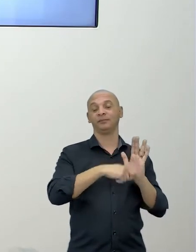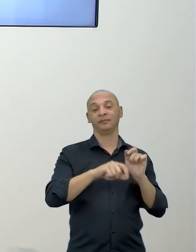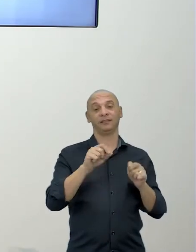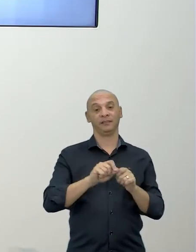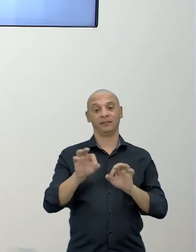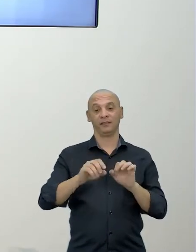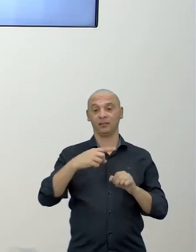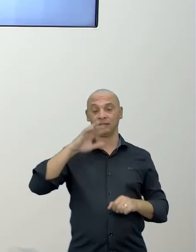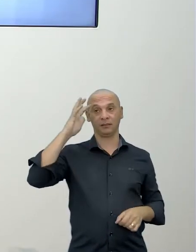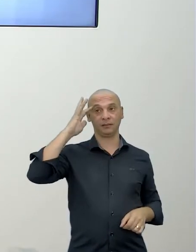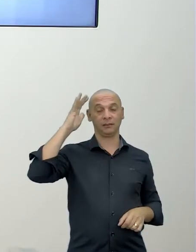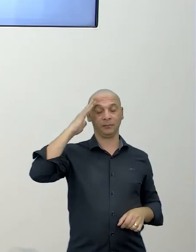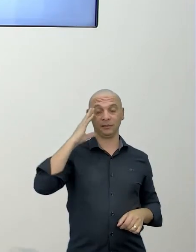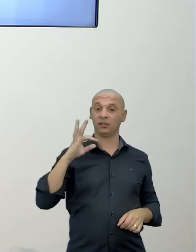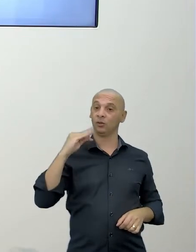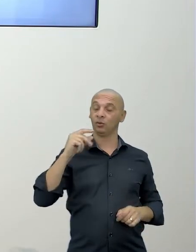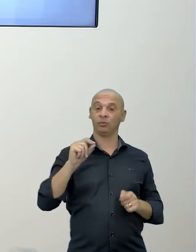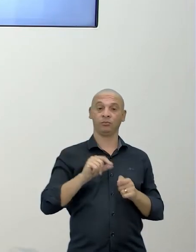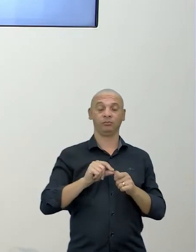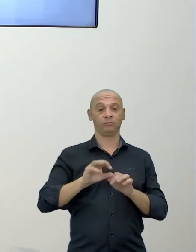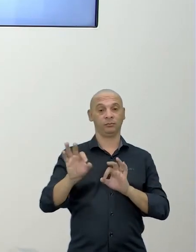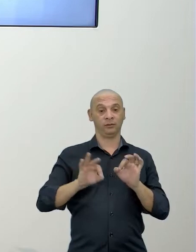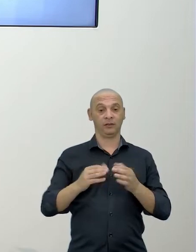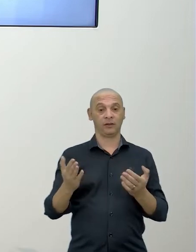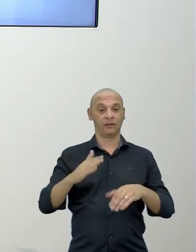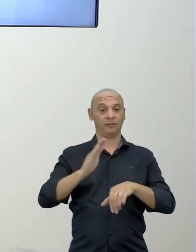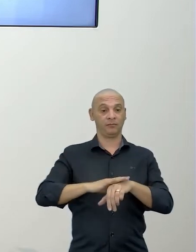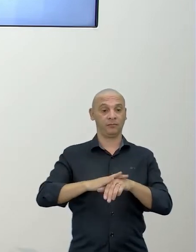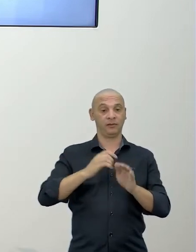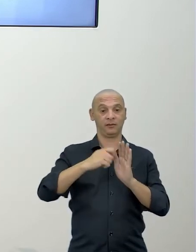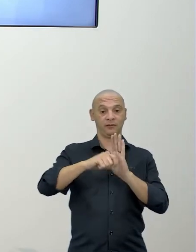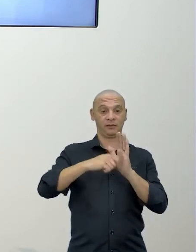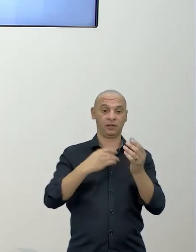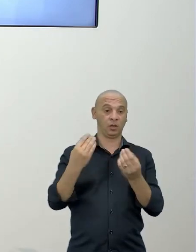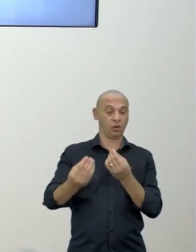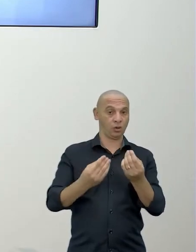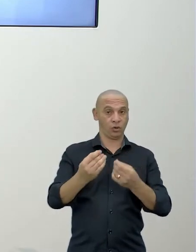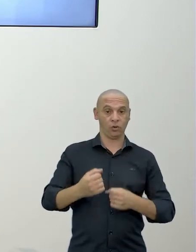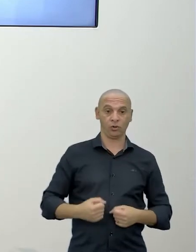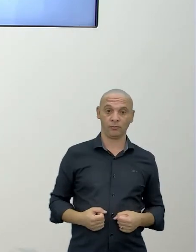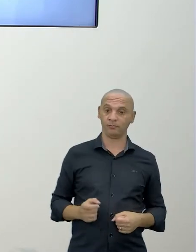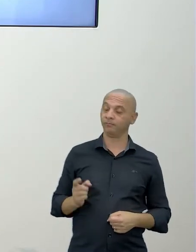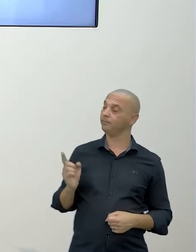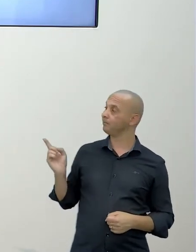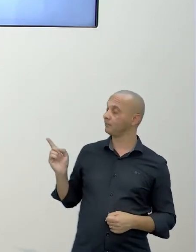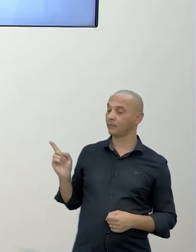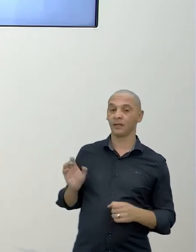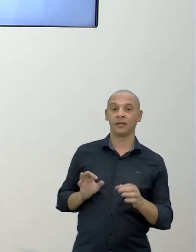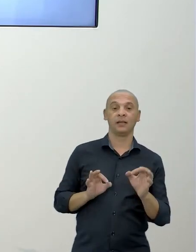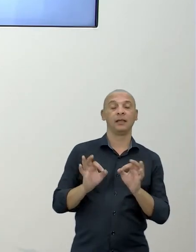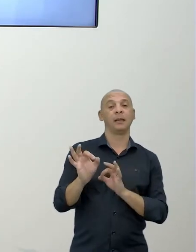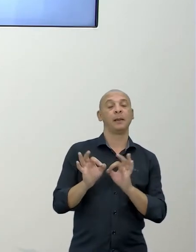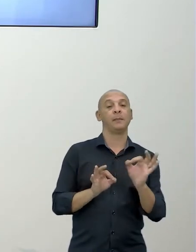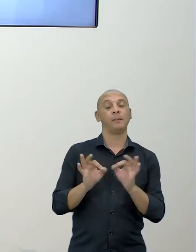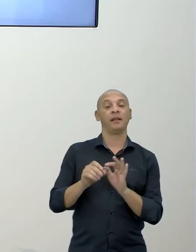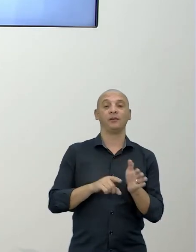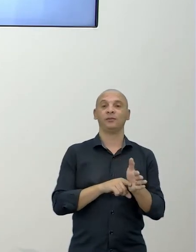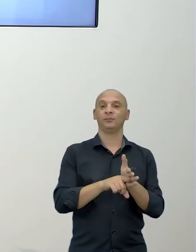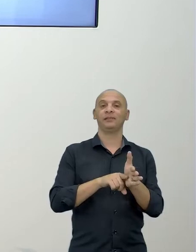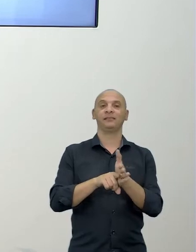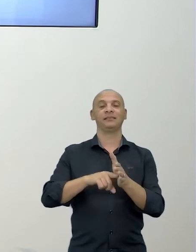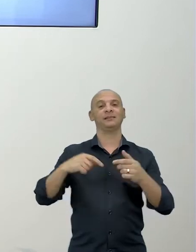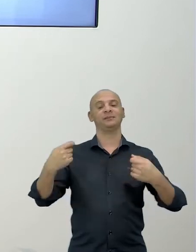caso. E aí, a gente vai para o mão na massa. Essa parte é a parte que a gente está pensando sobre tudo que a gente vai fazer.